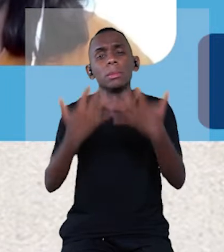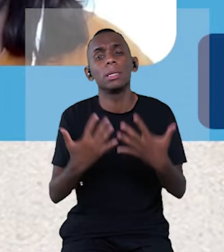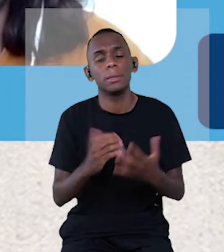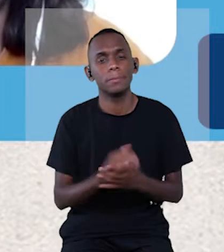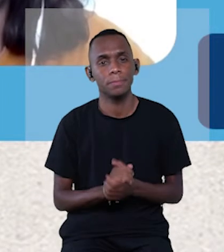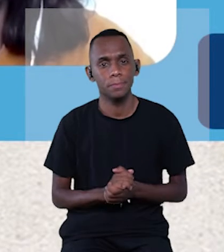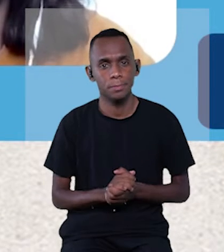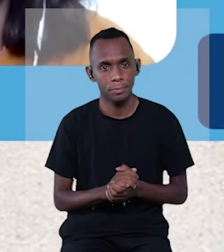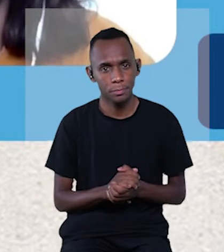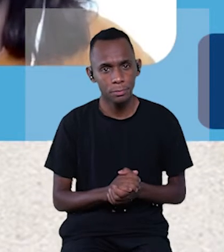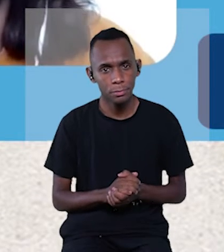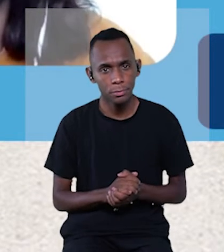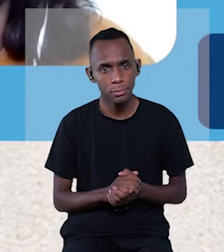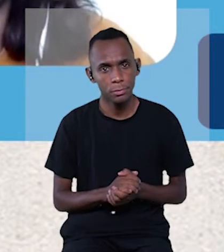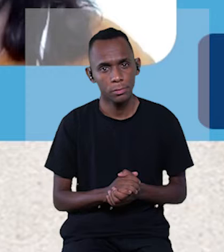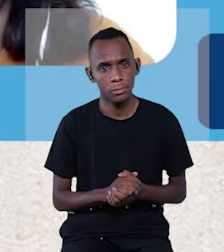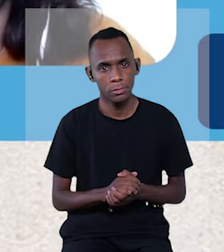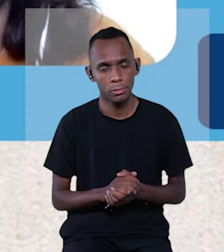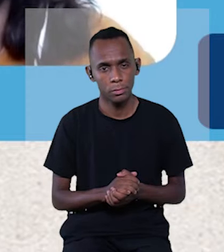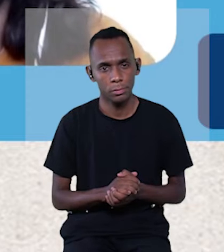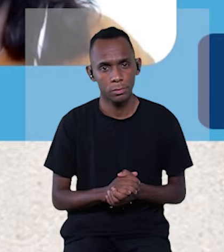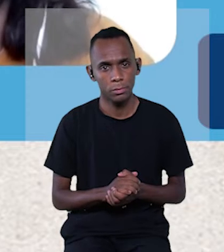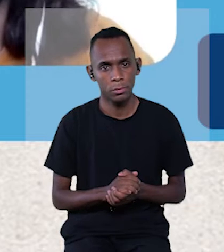é que é? Então,